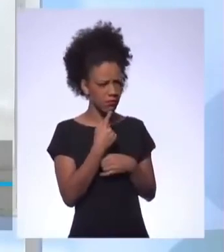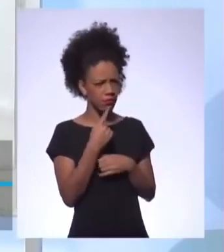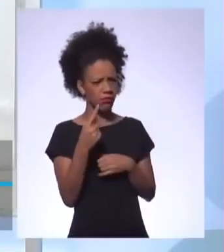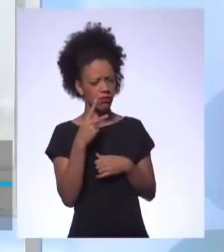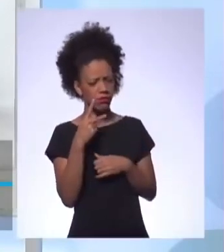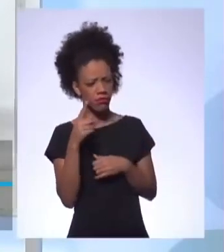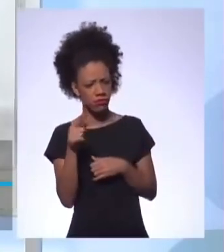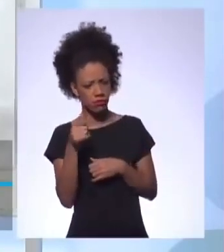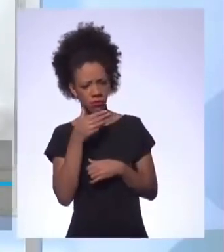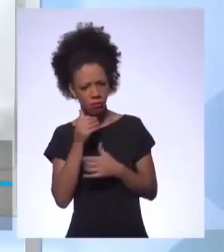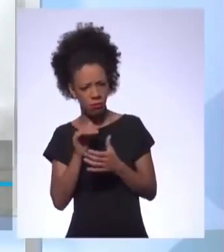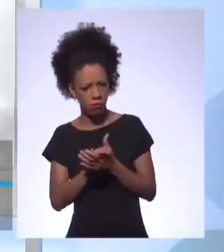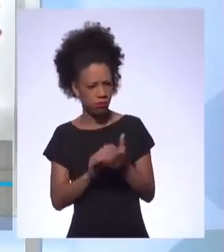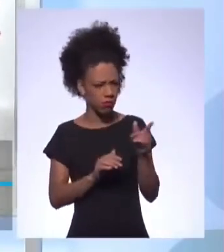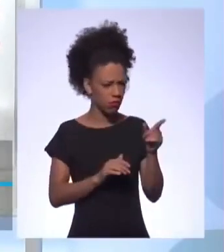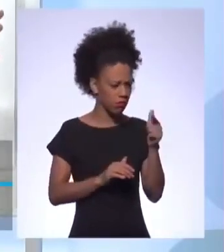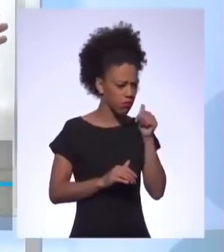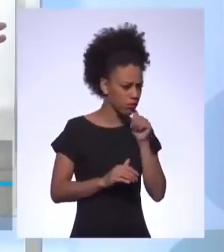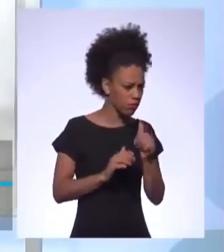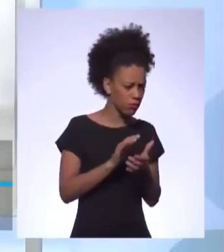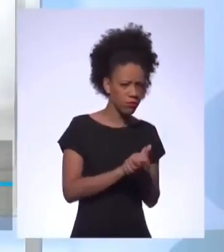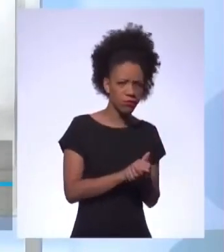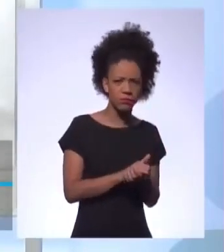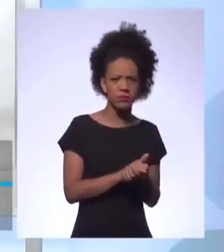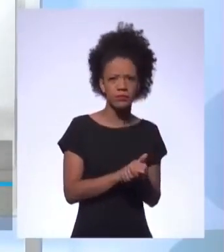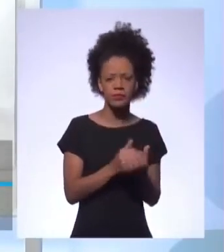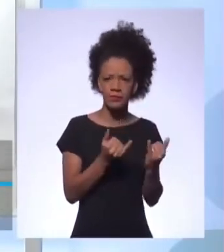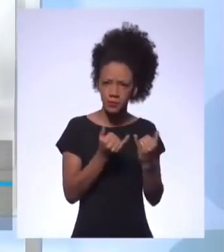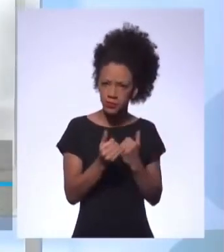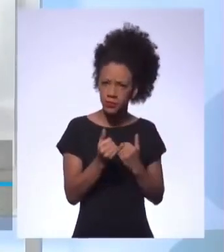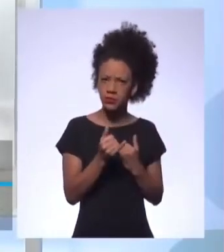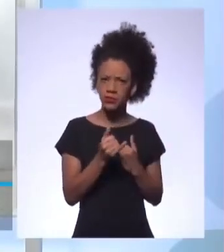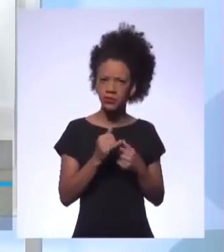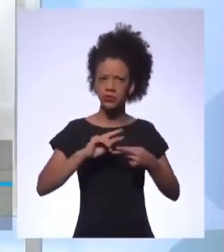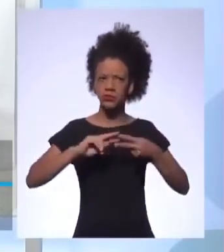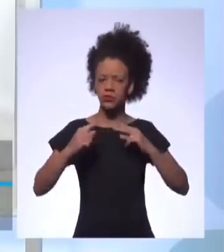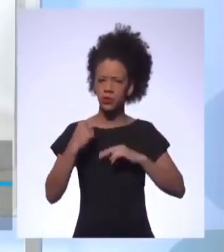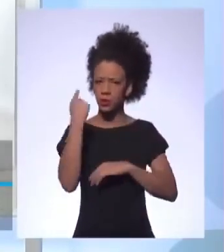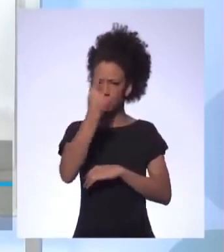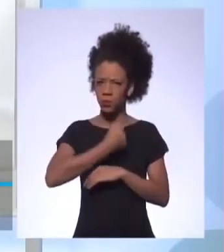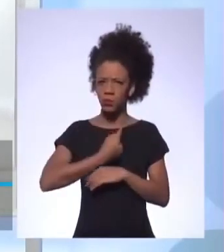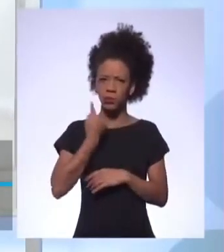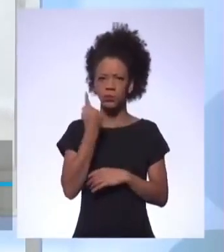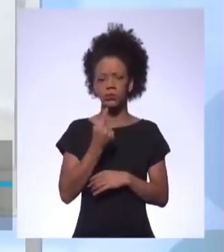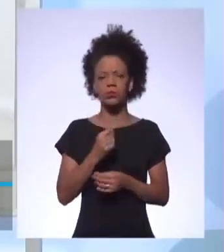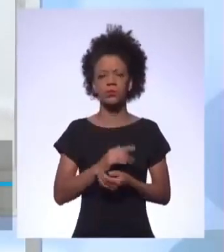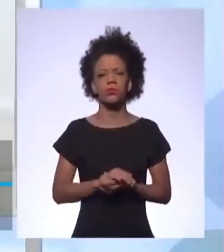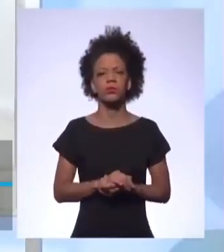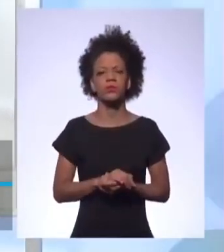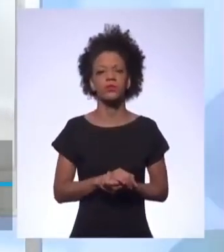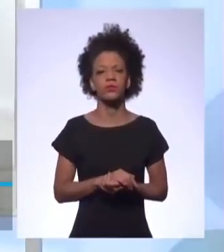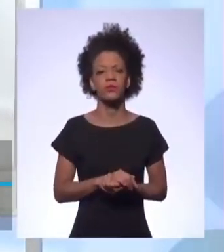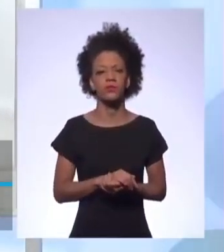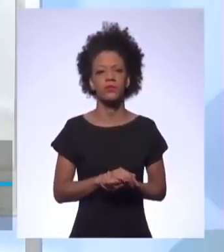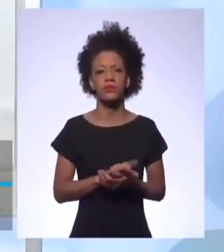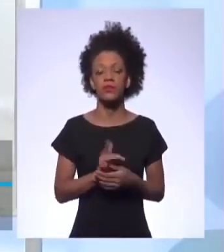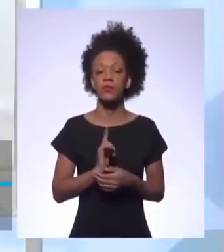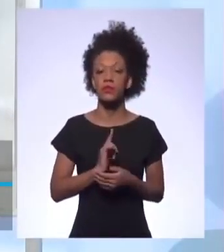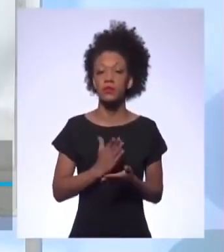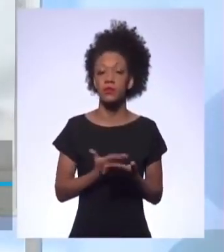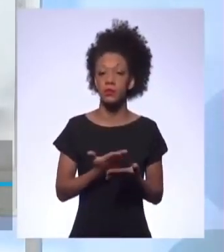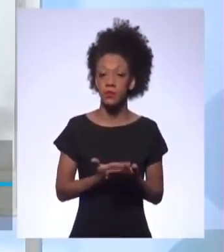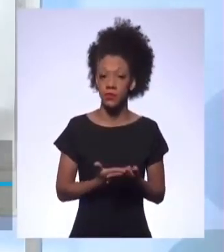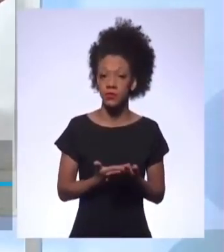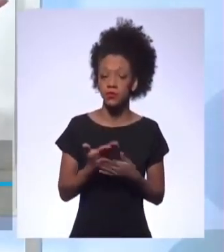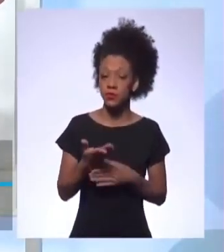a pessoa é casada com uma determinada pessoa, eles se parecem, os traços são parecidos, né? E existe um estudo que